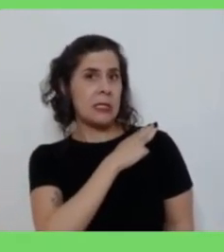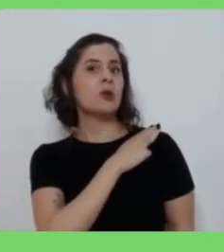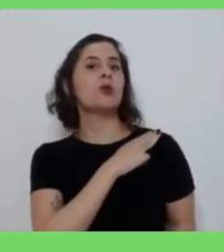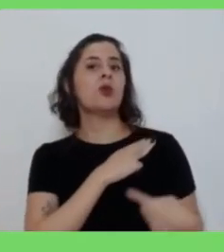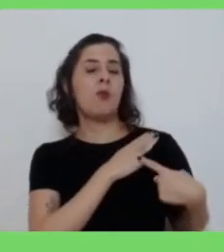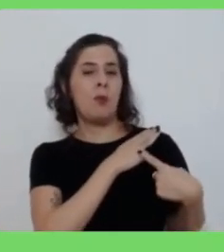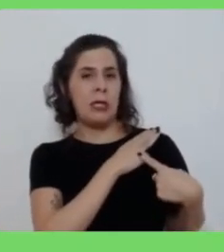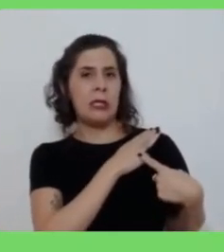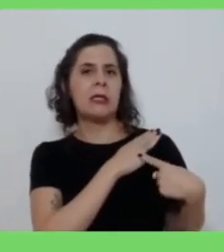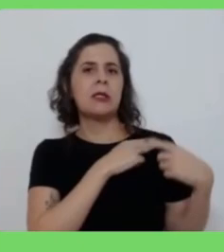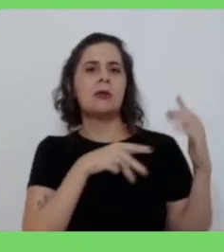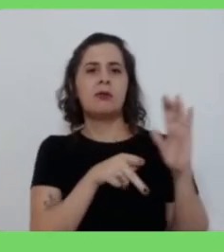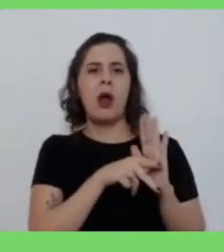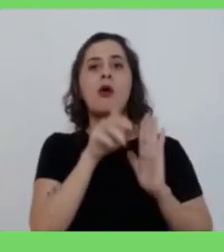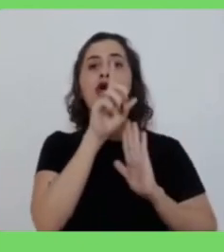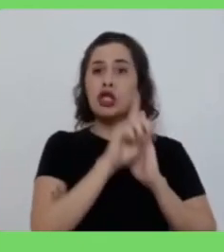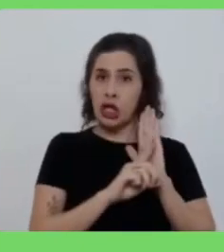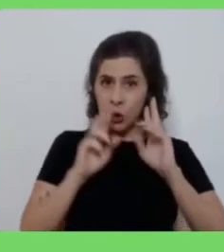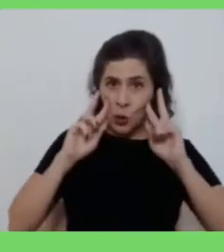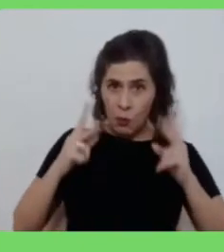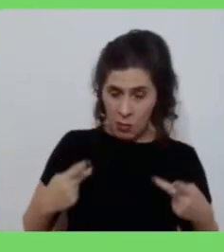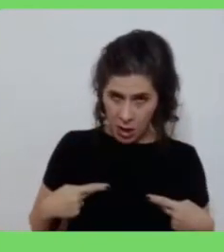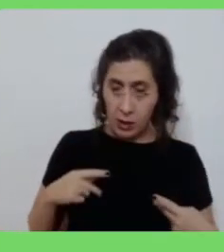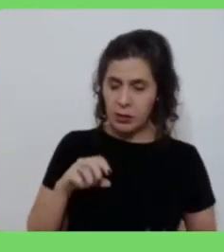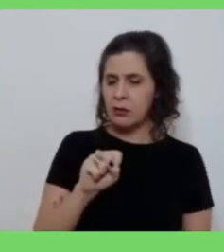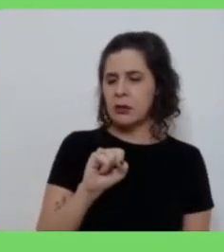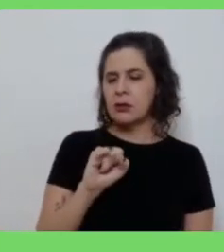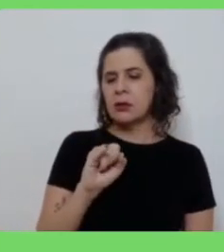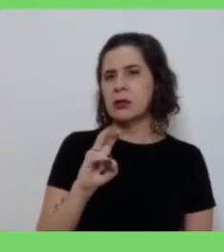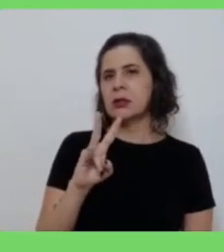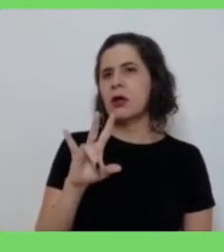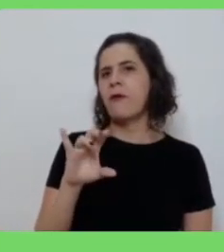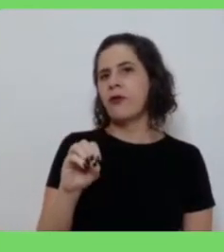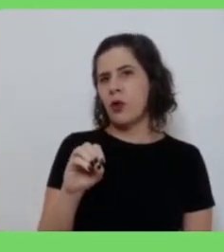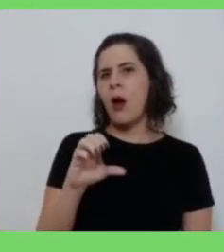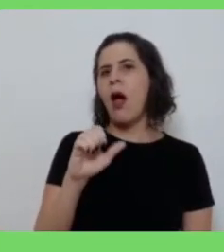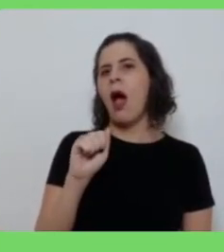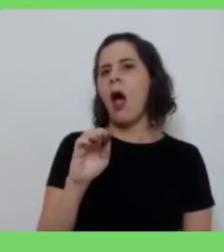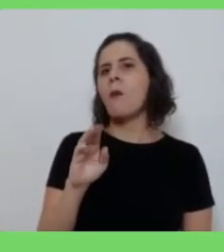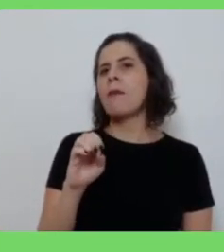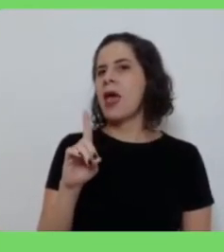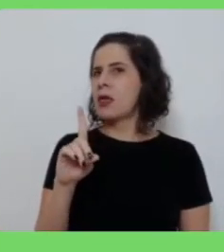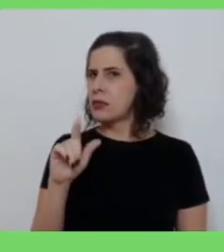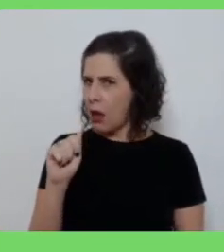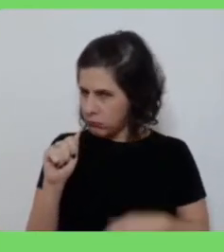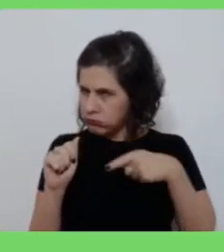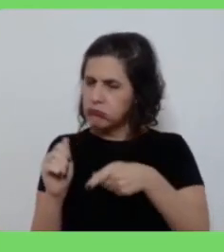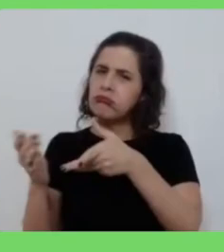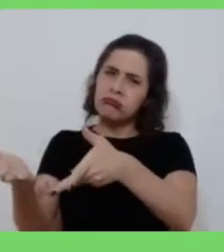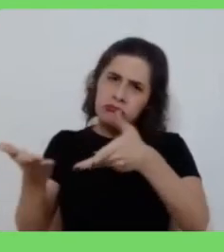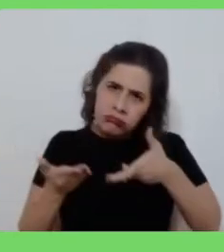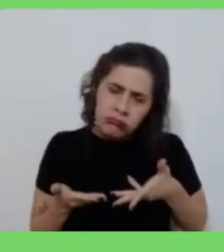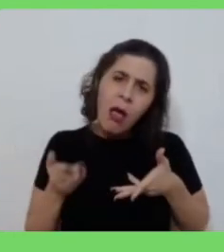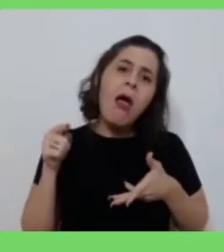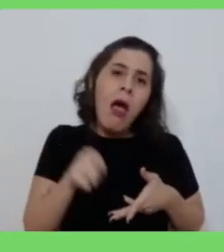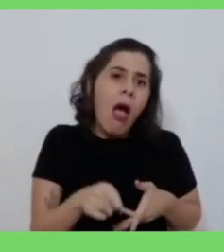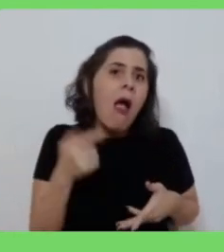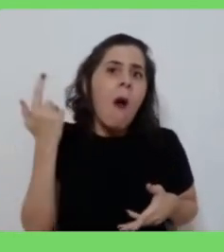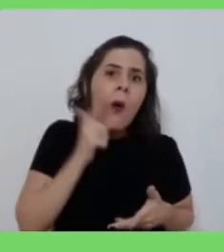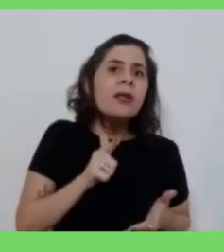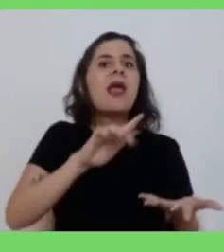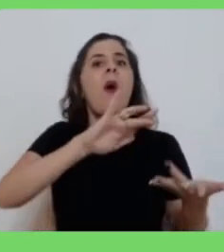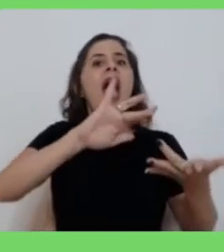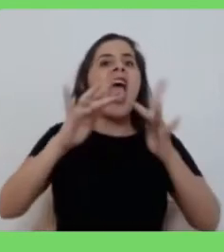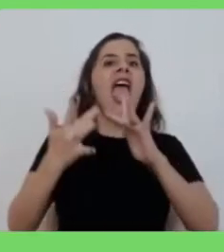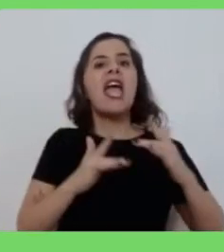ministro da dos Direitos Humanos né O Silvio Almeida eh e aí nós conseguimos lançar a rede Progressista